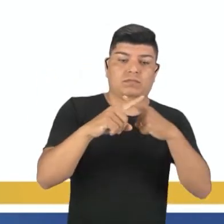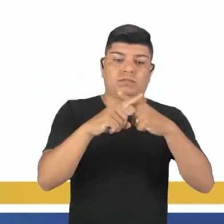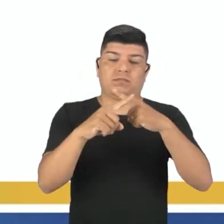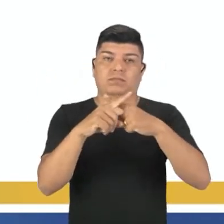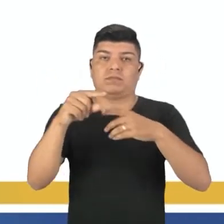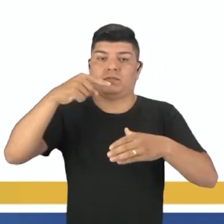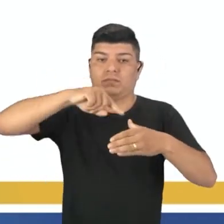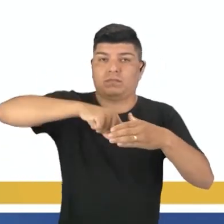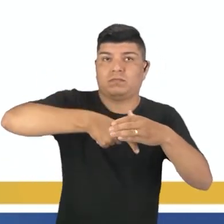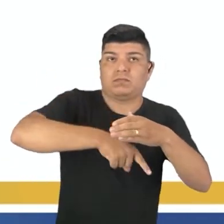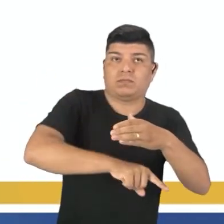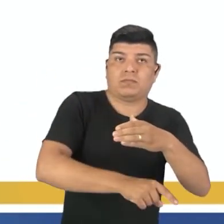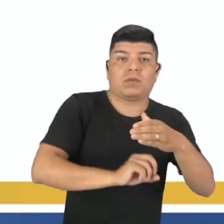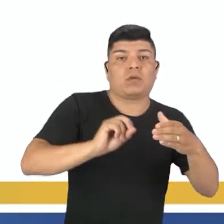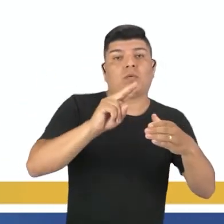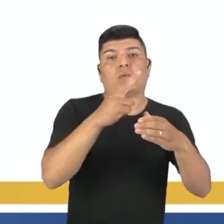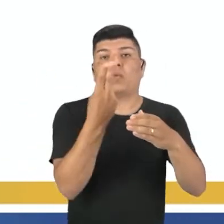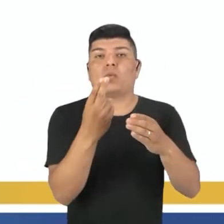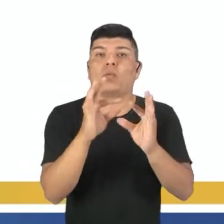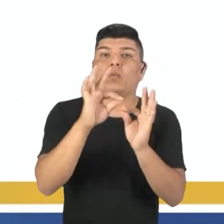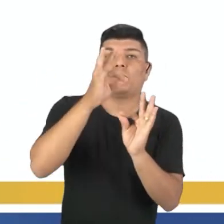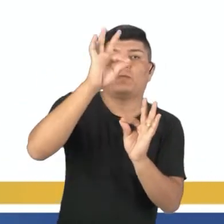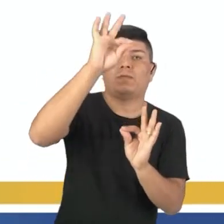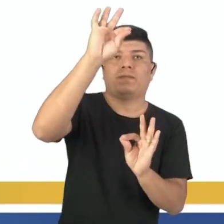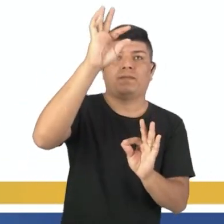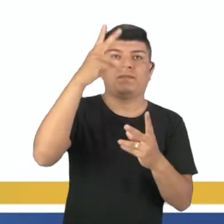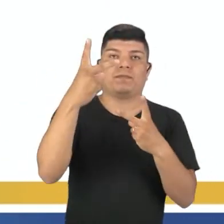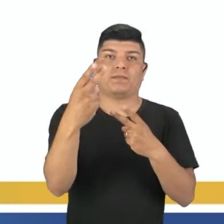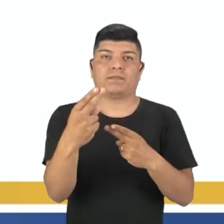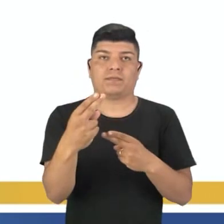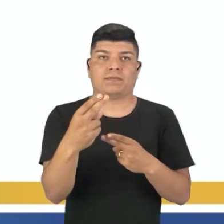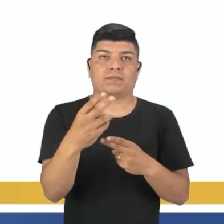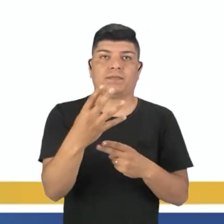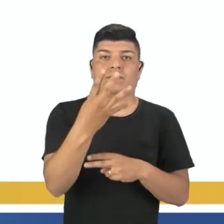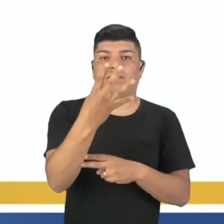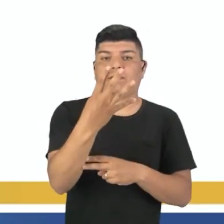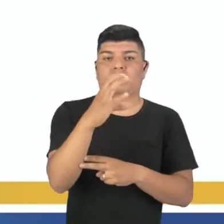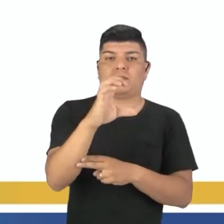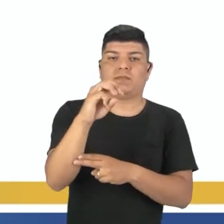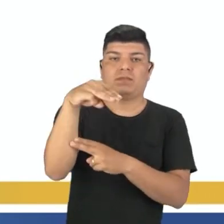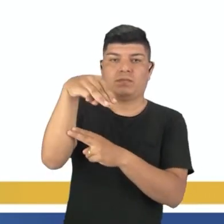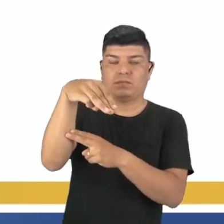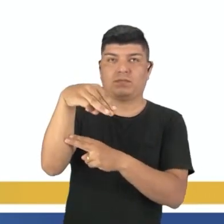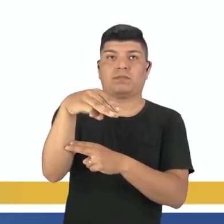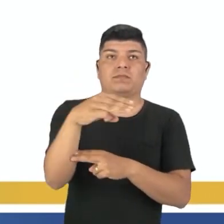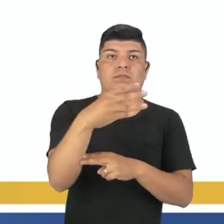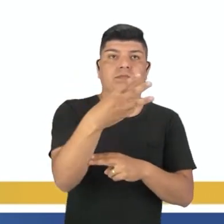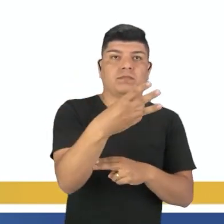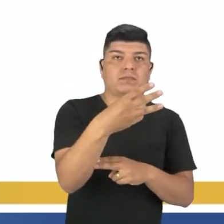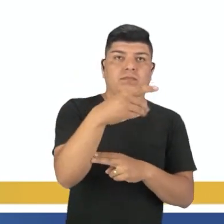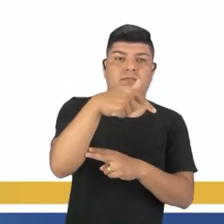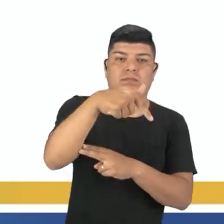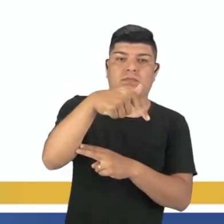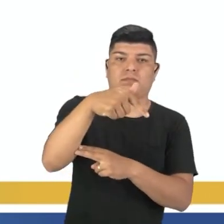a profundidade ou a altura dessa caixa, né, que é igual a 4 centímetros. Então,